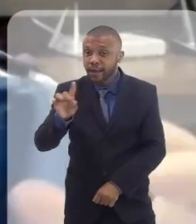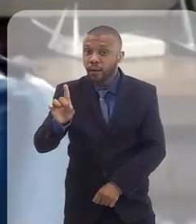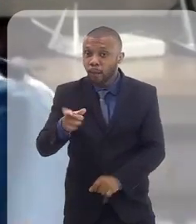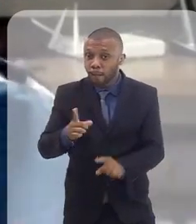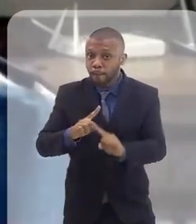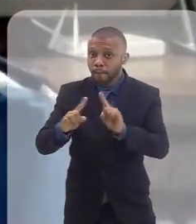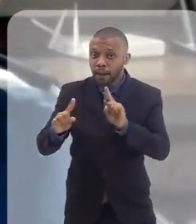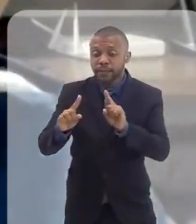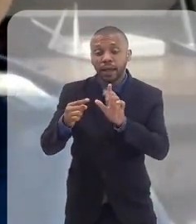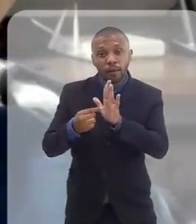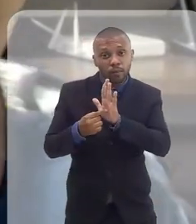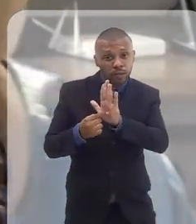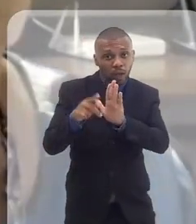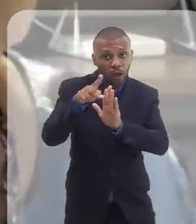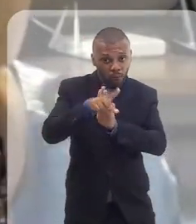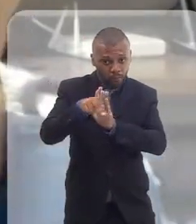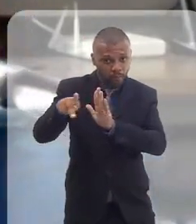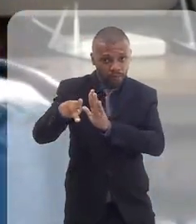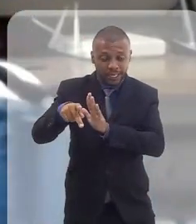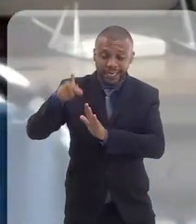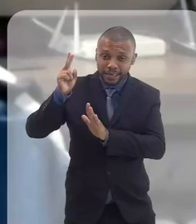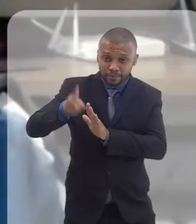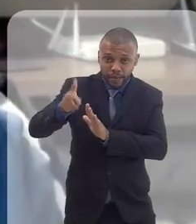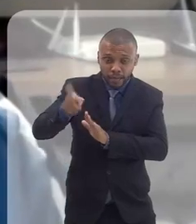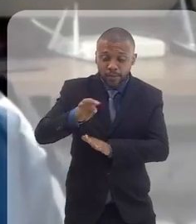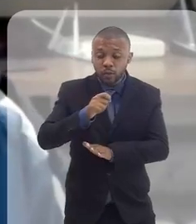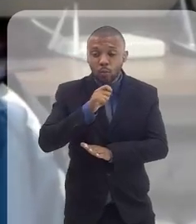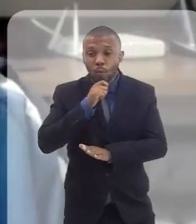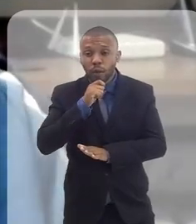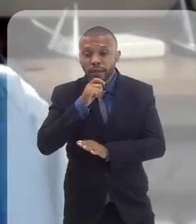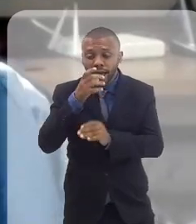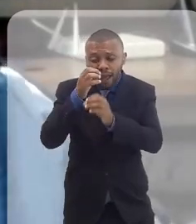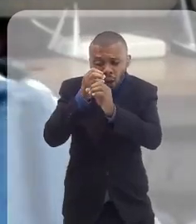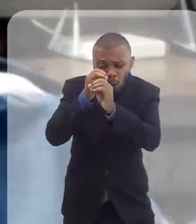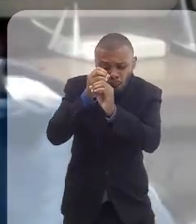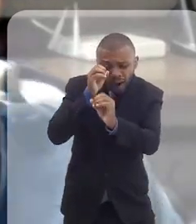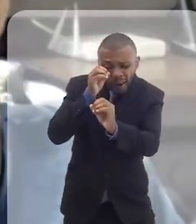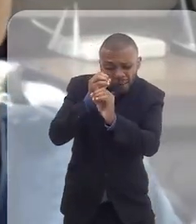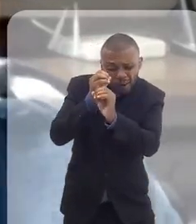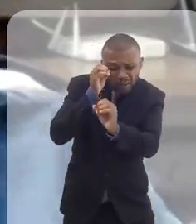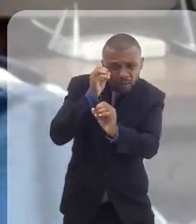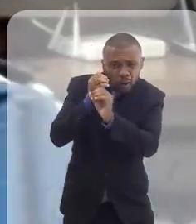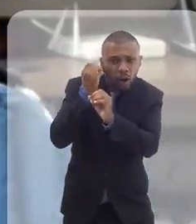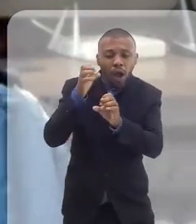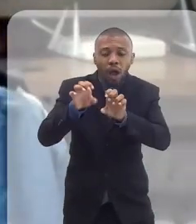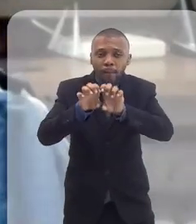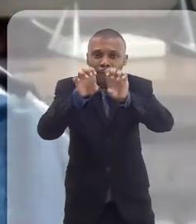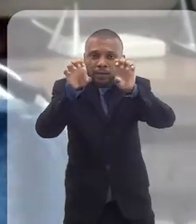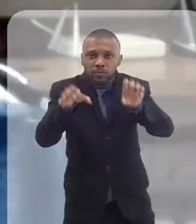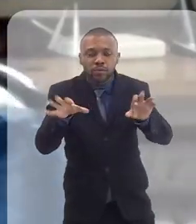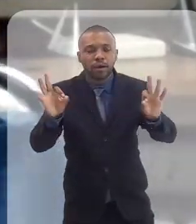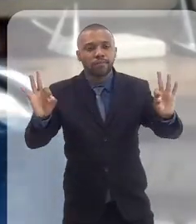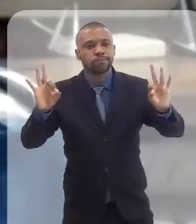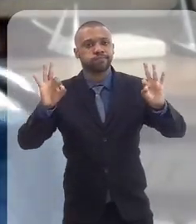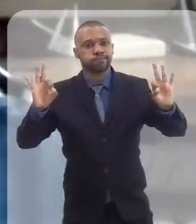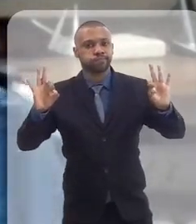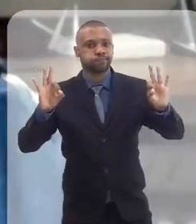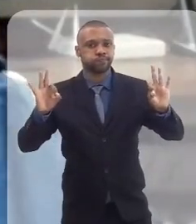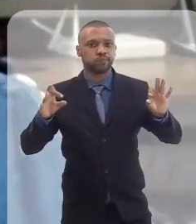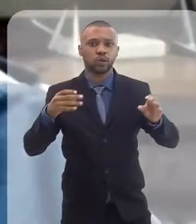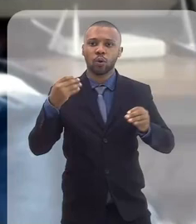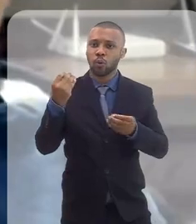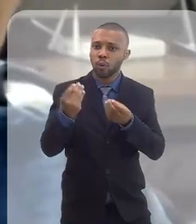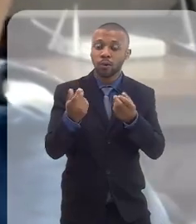professor que, mesmo sem ter um laboratório, sem ter uma grande